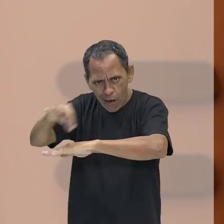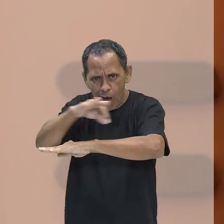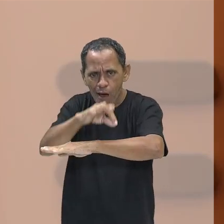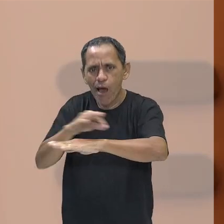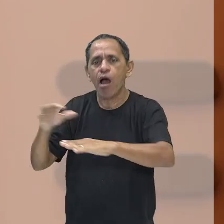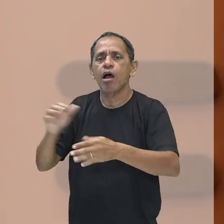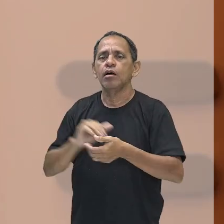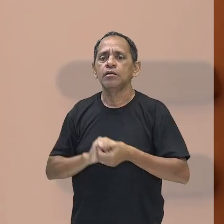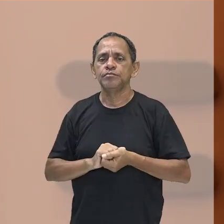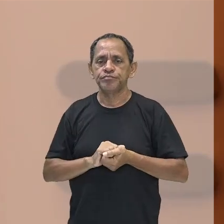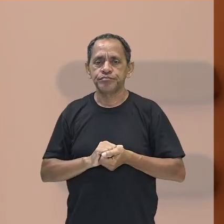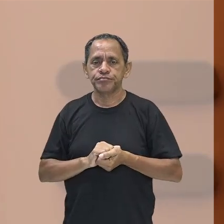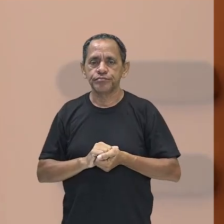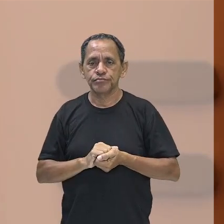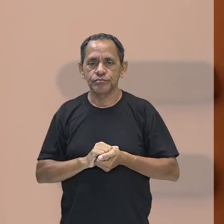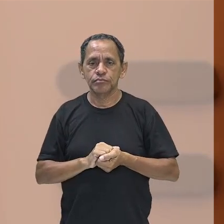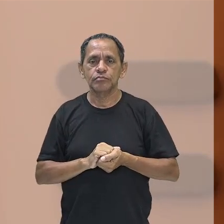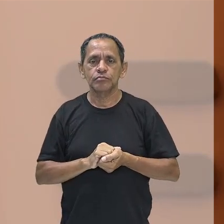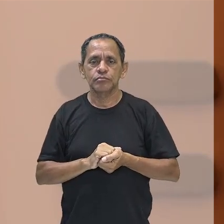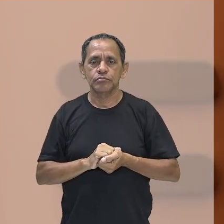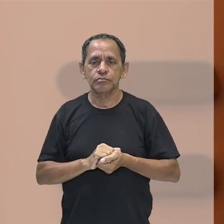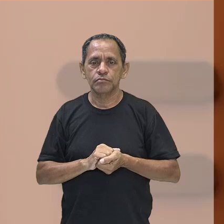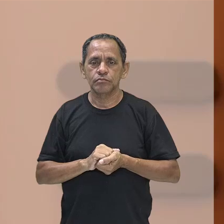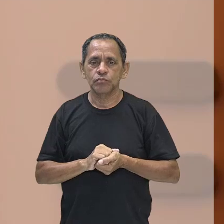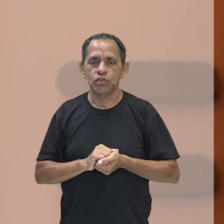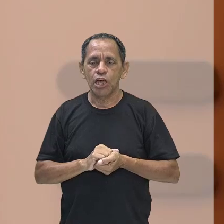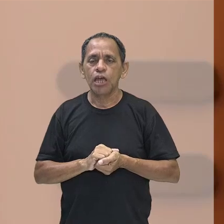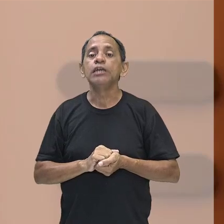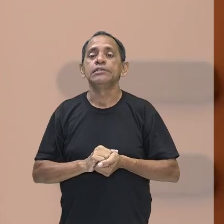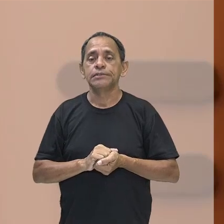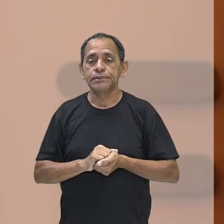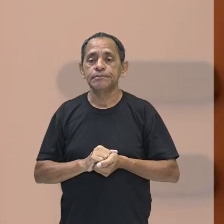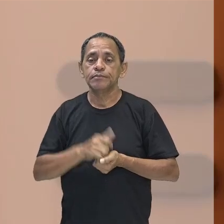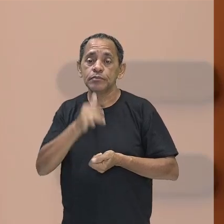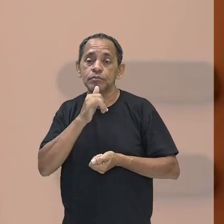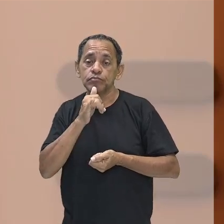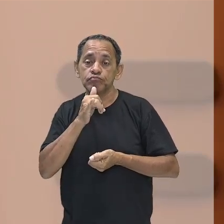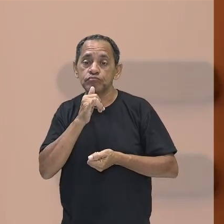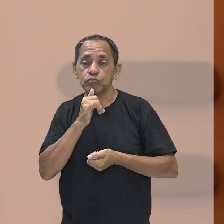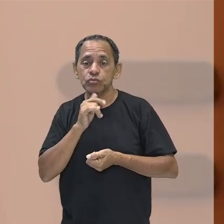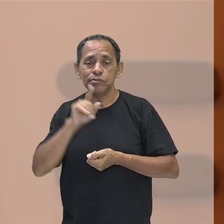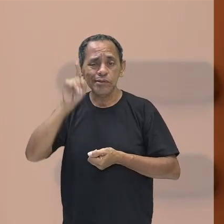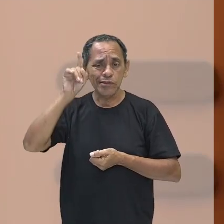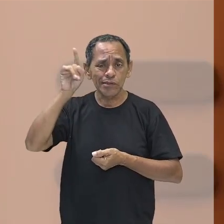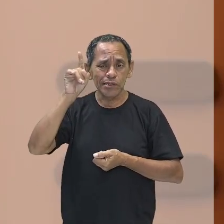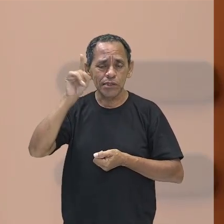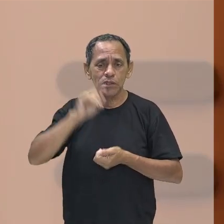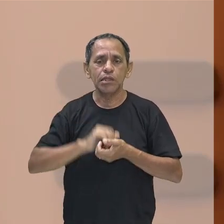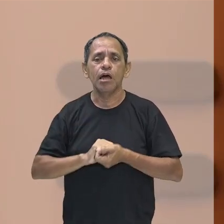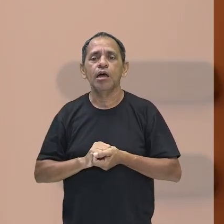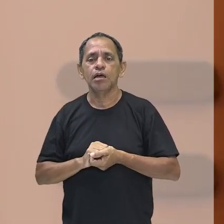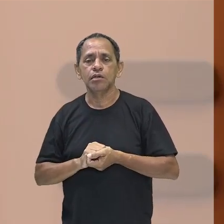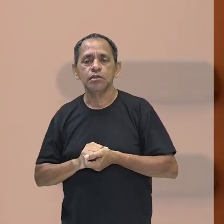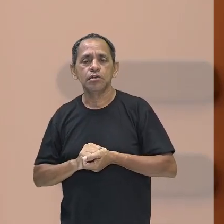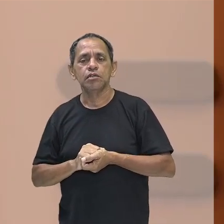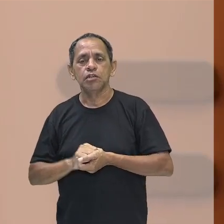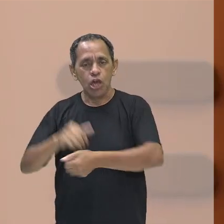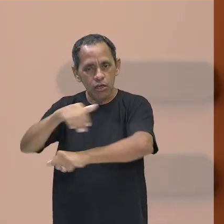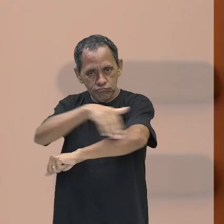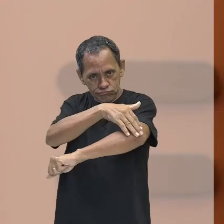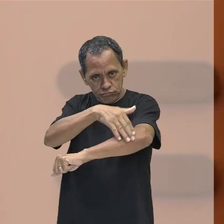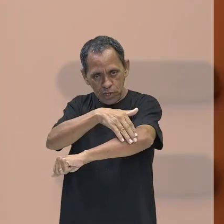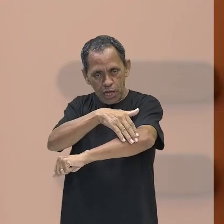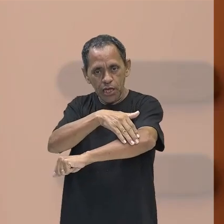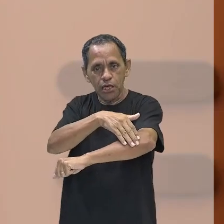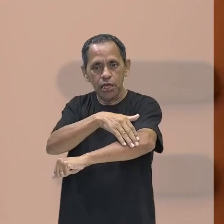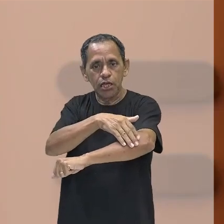exemplo no rio Tigres e Eufrates, lá ali no Oriente Médio, que eram rios bastante fértil, uma